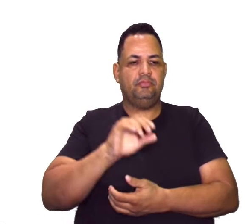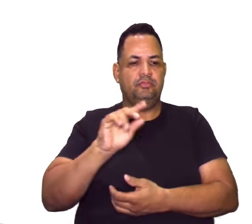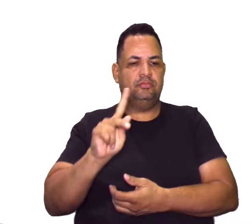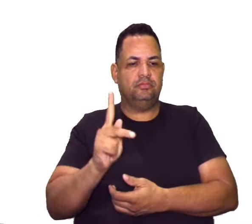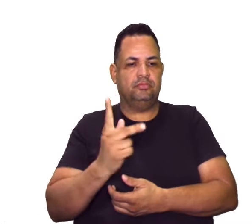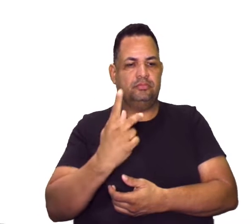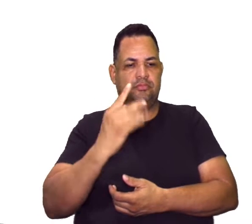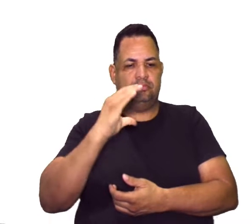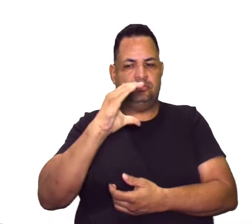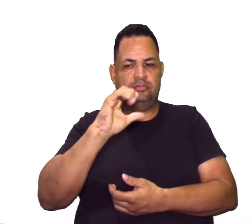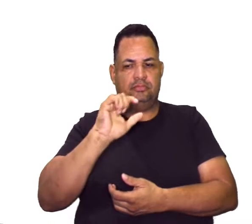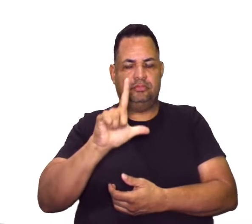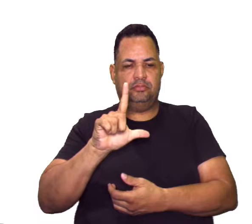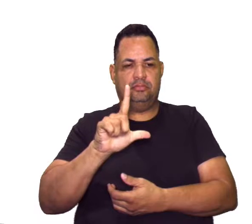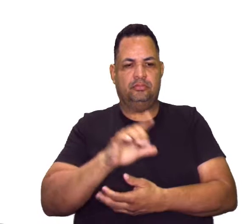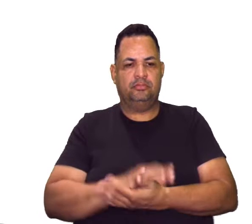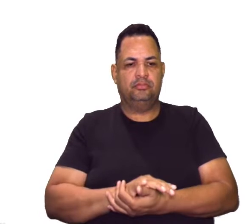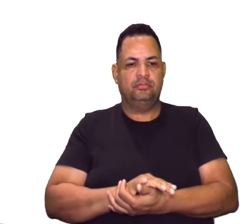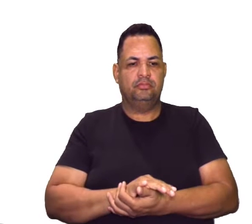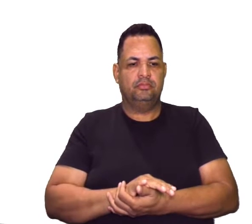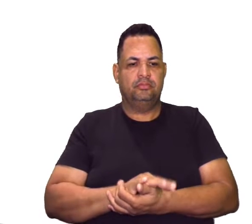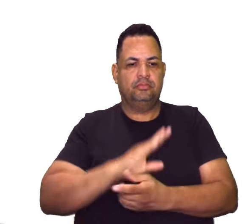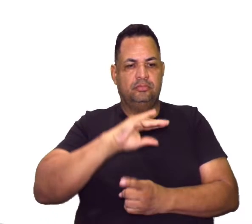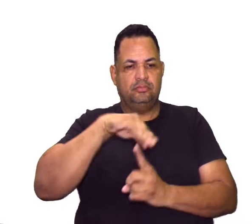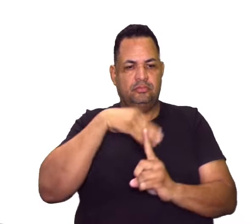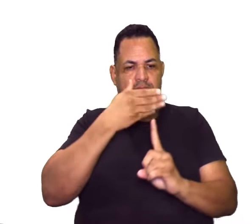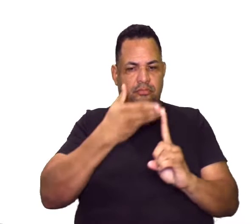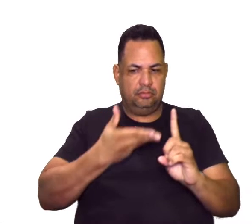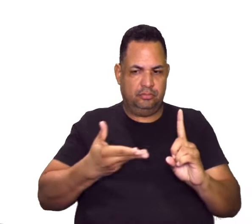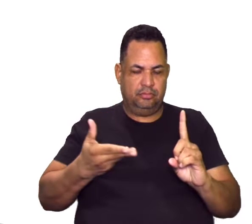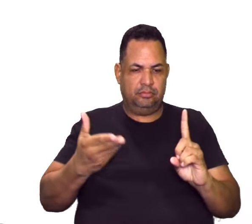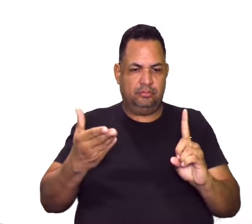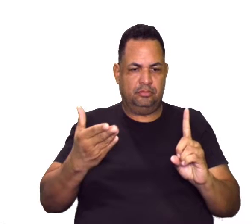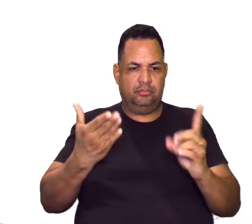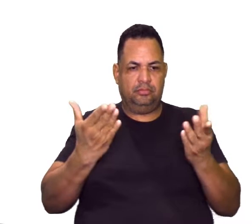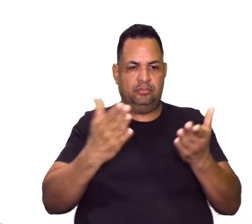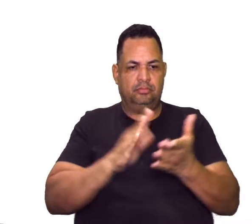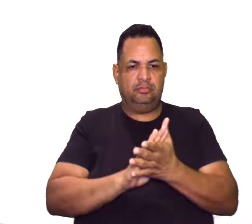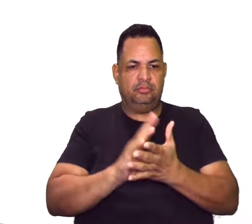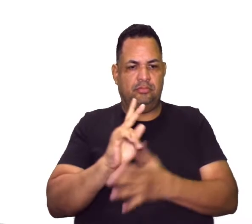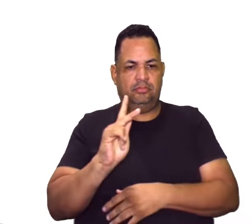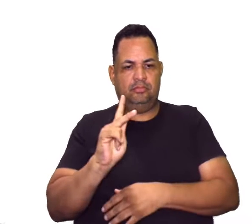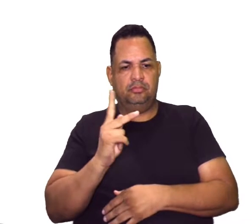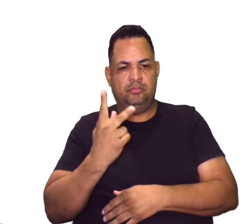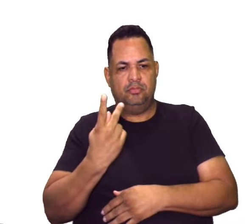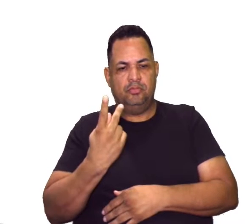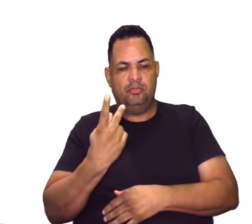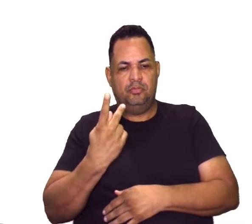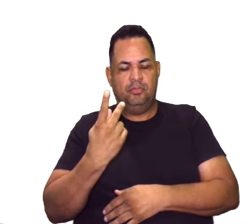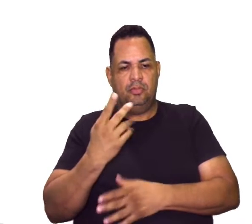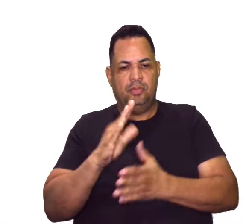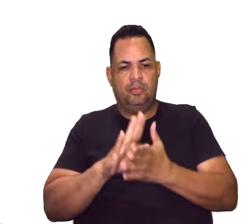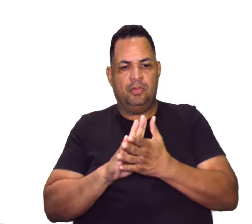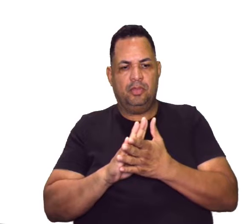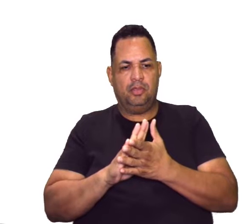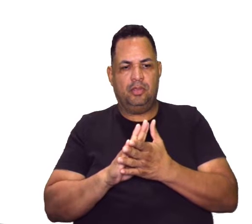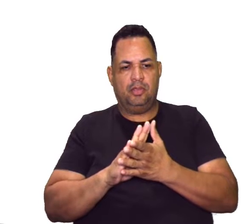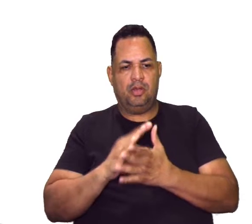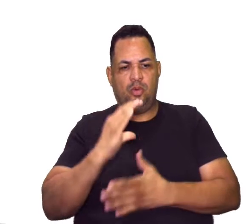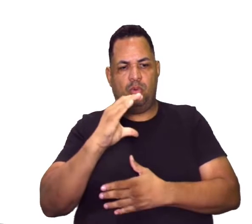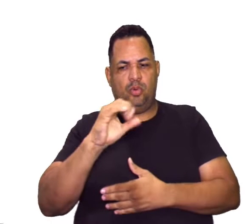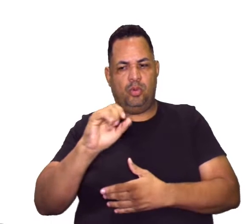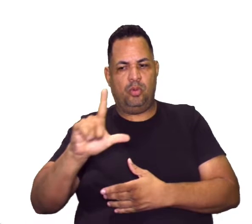HCl. Então, em homenagem ao hidrogênio, utilizamos a palavra ácido. E em homenagem ao